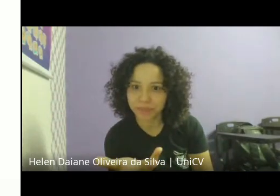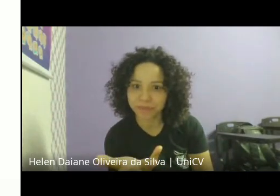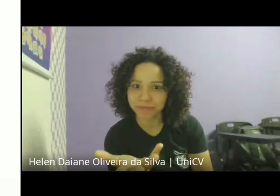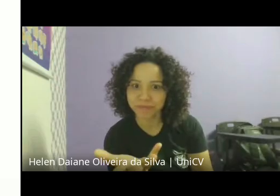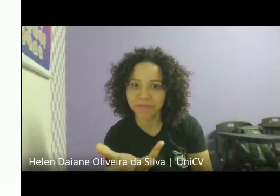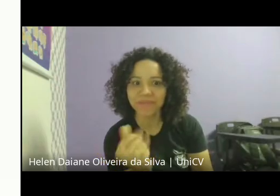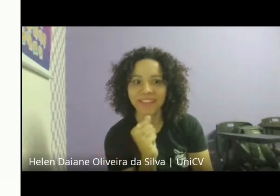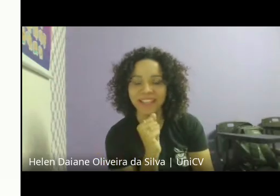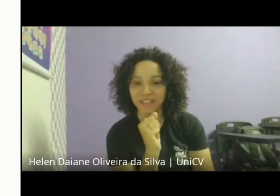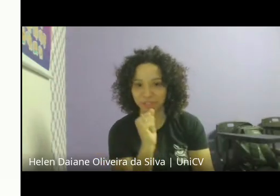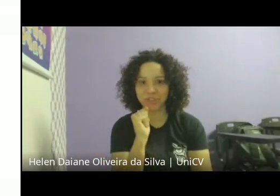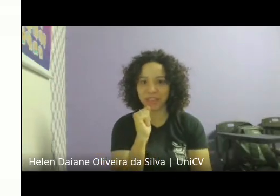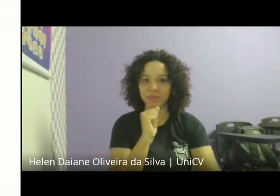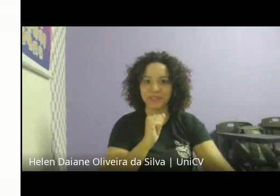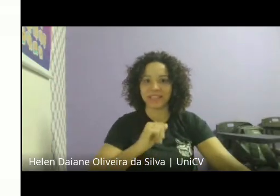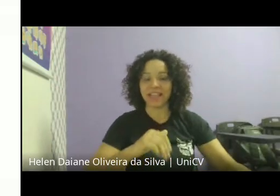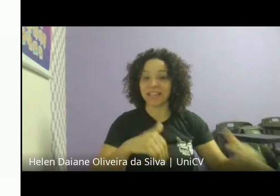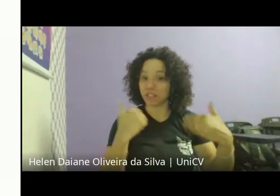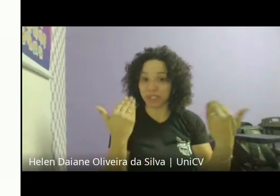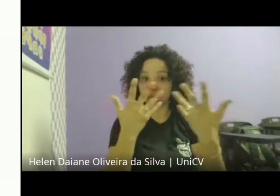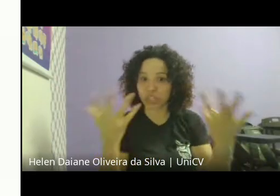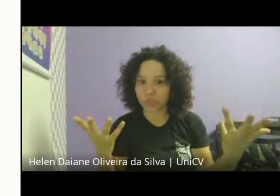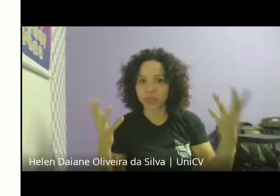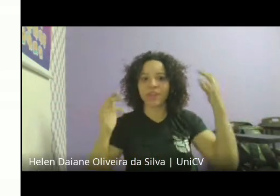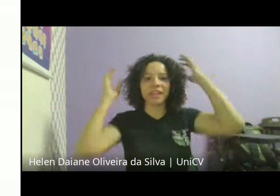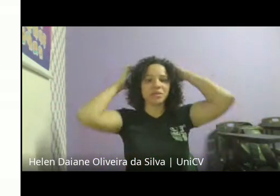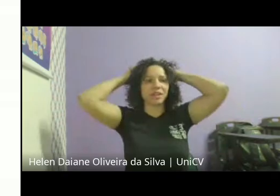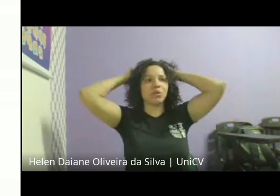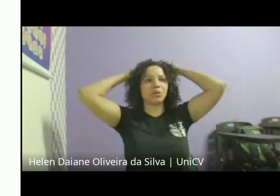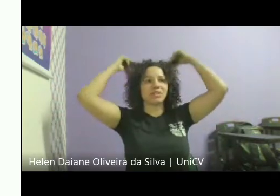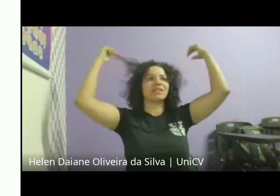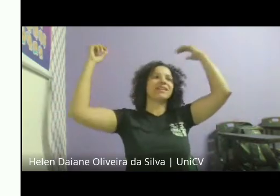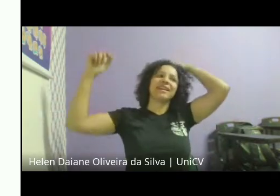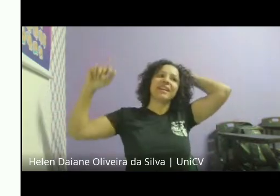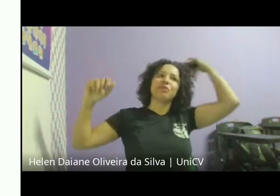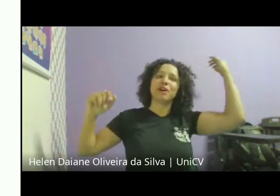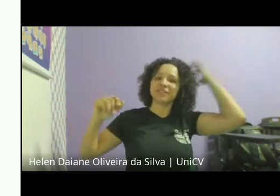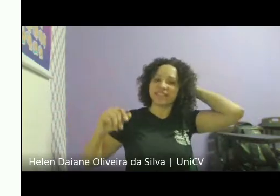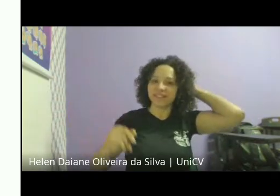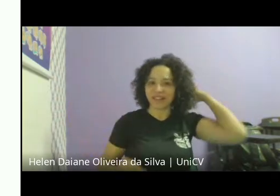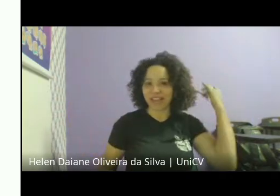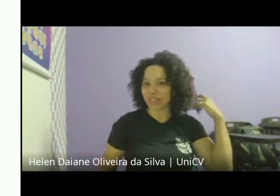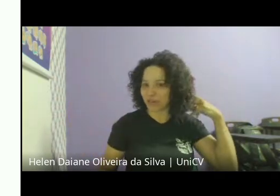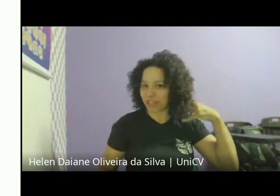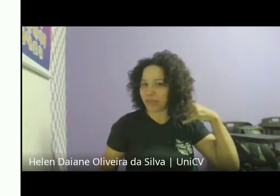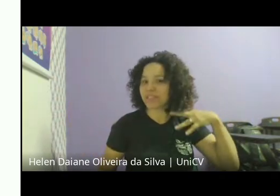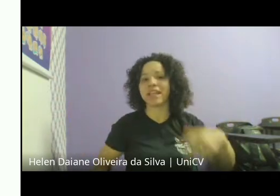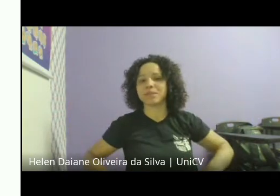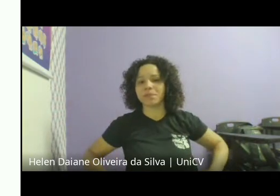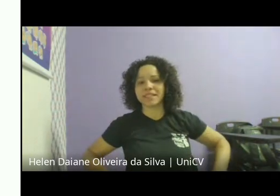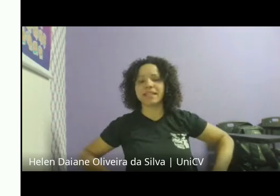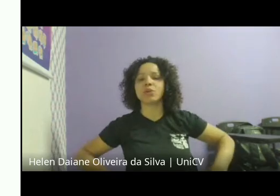resto. Não tá vendo? Às vezes eu preciso disso. E os alunos vão na internet, igual eu falei